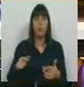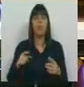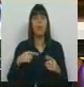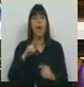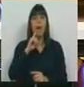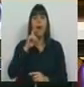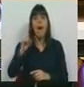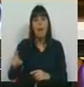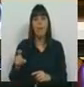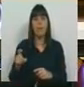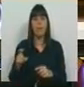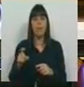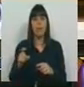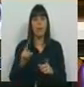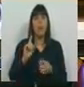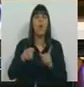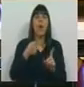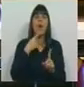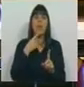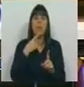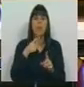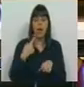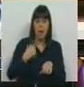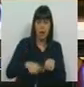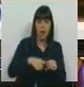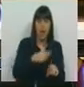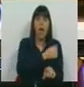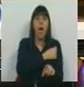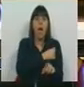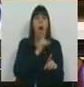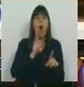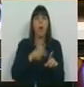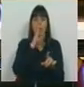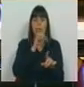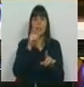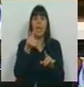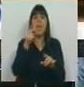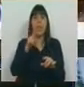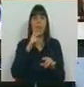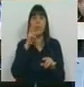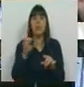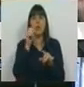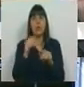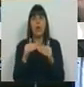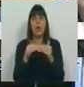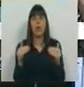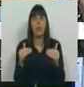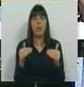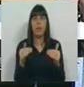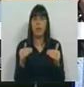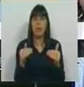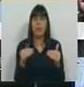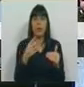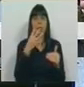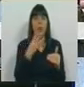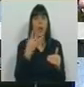ser avisadas relativamente ao que representará no seu crédito à habitação o crescimento de uma taxa de juros ao nível